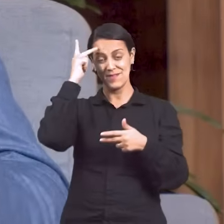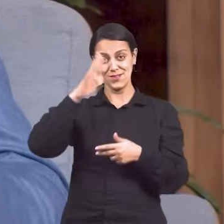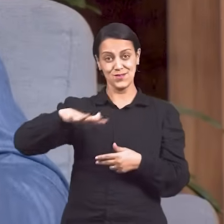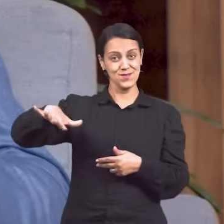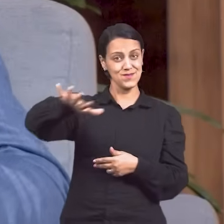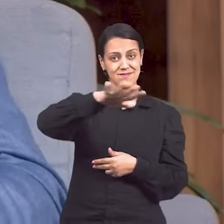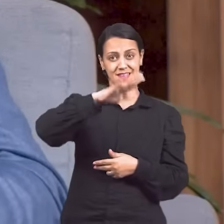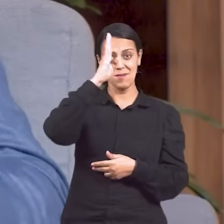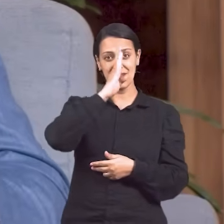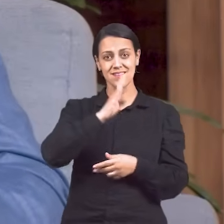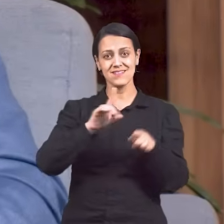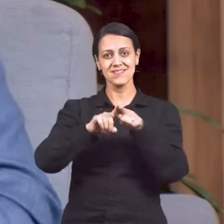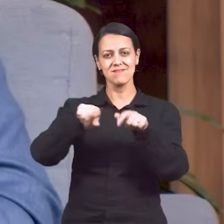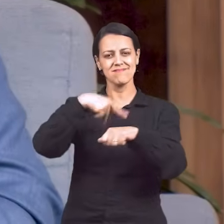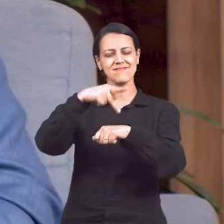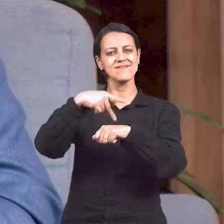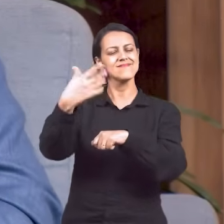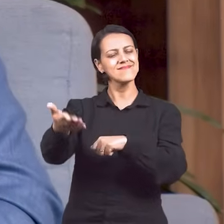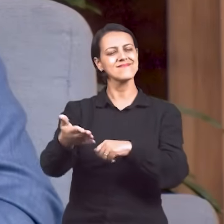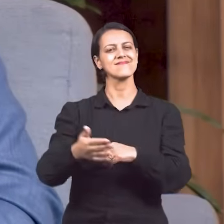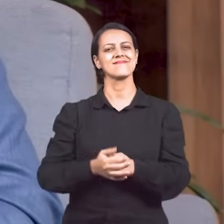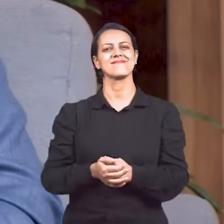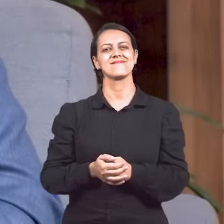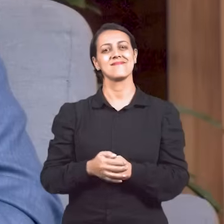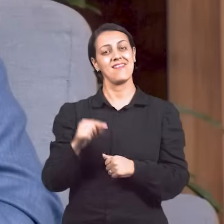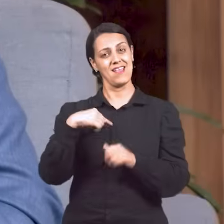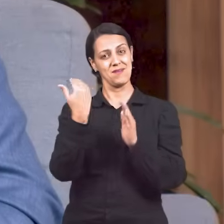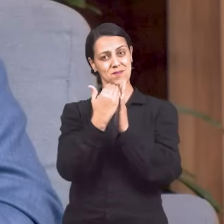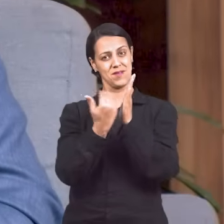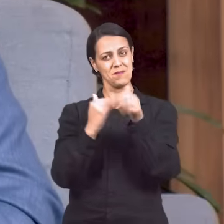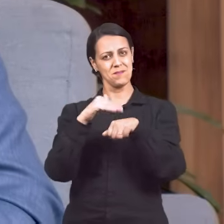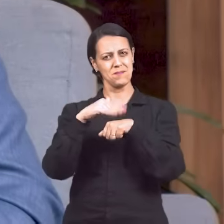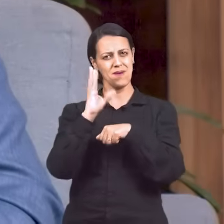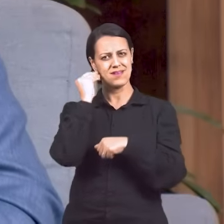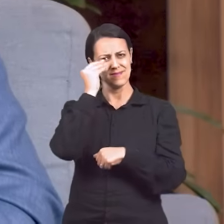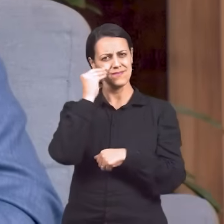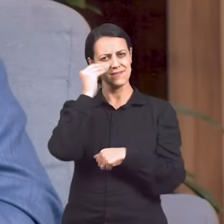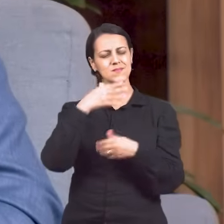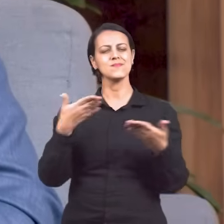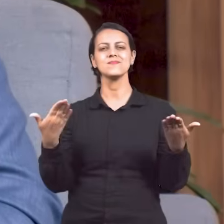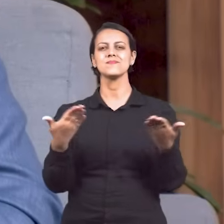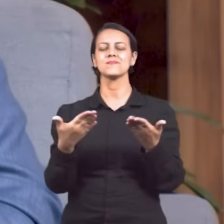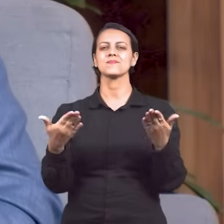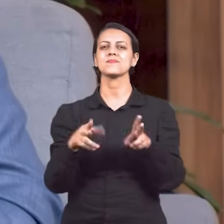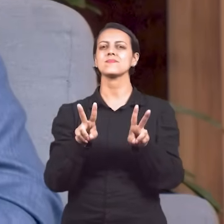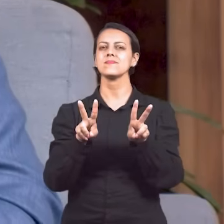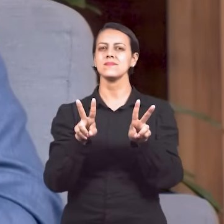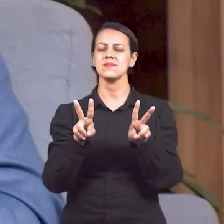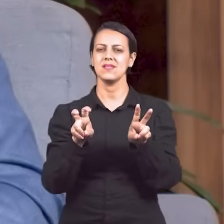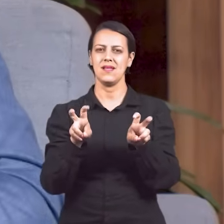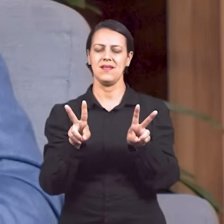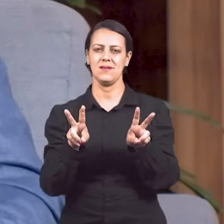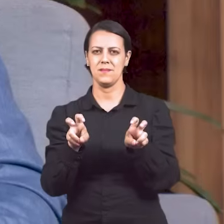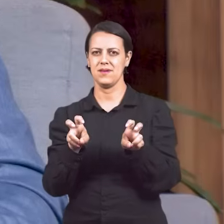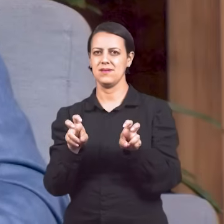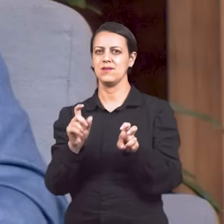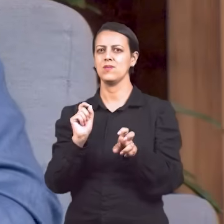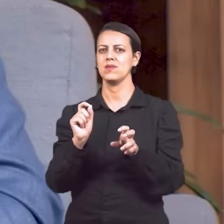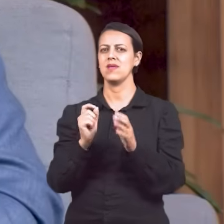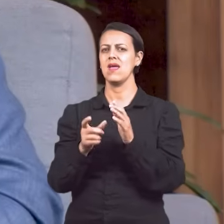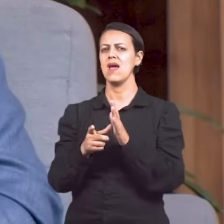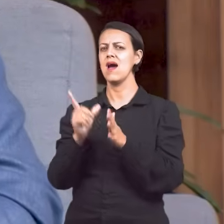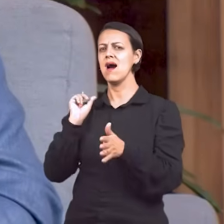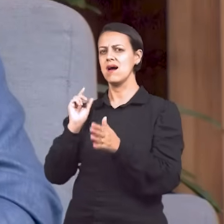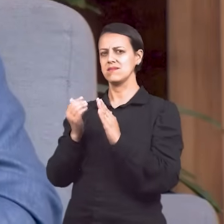diversos locais, no Brasil e no exterior. O programa Mais Sábios, ele traz hoje um tema que é a continuidade